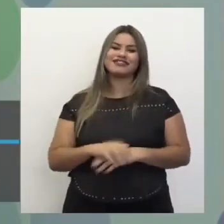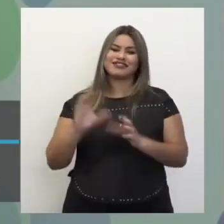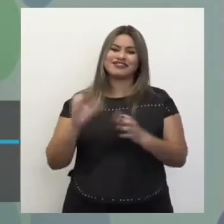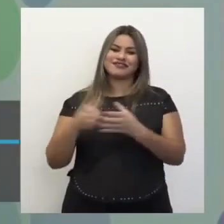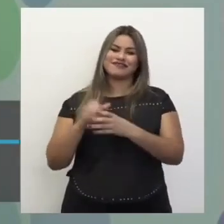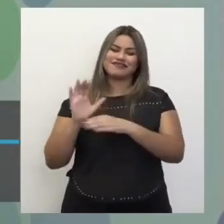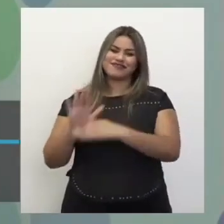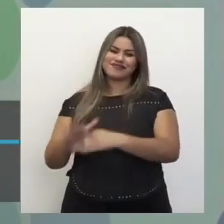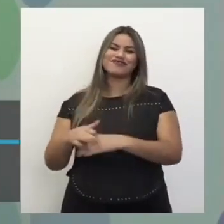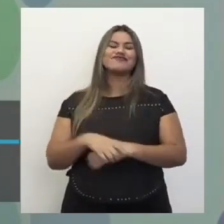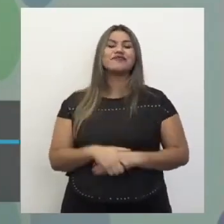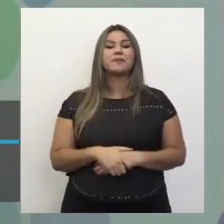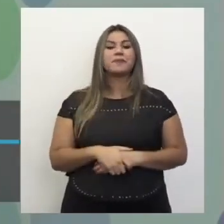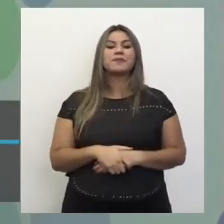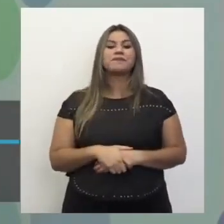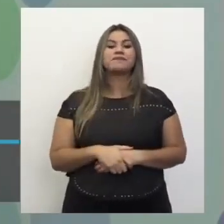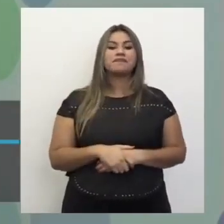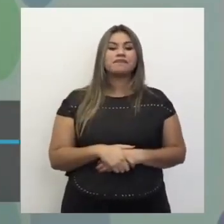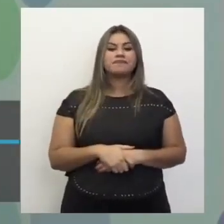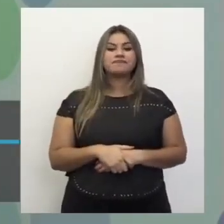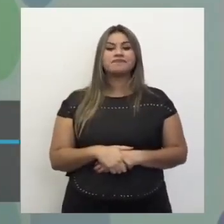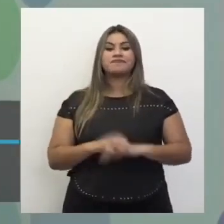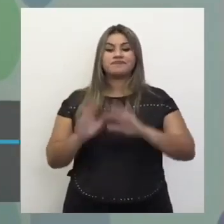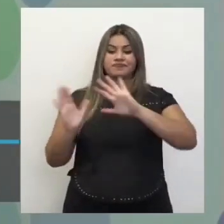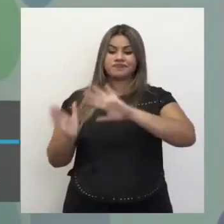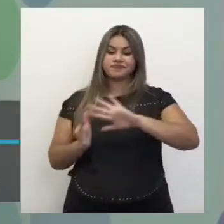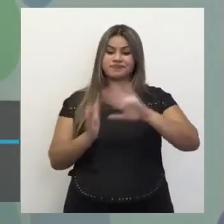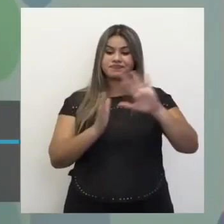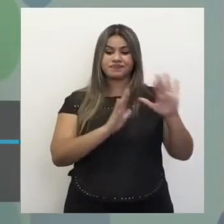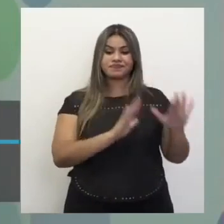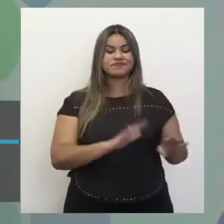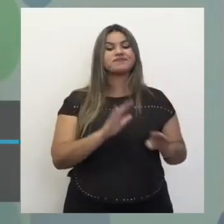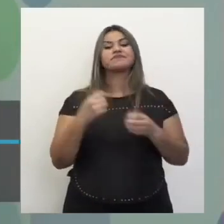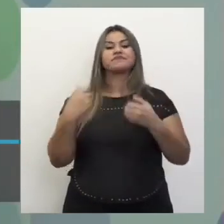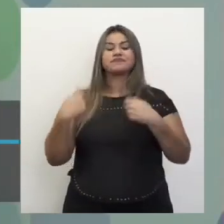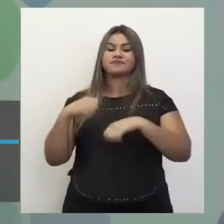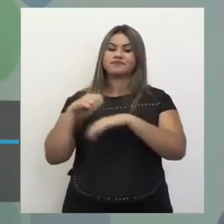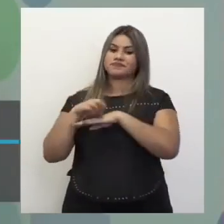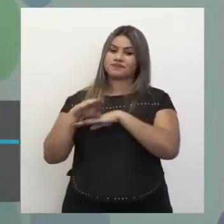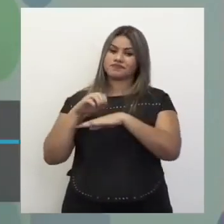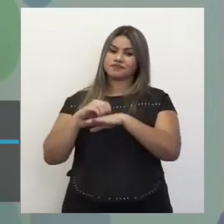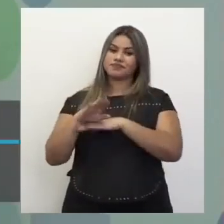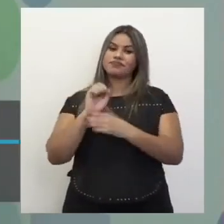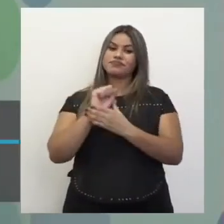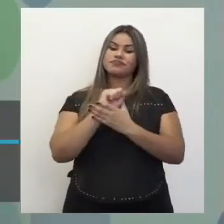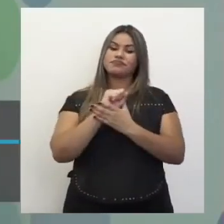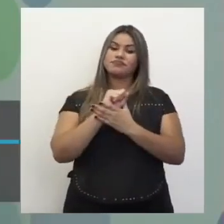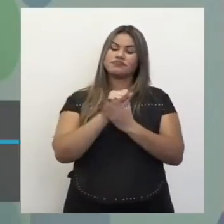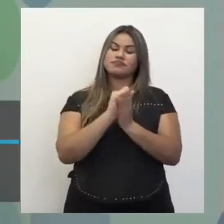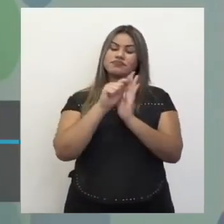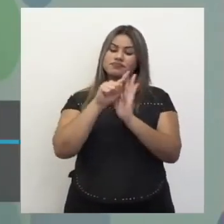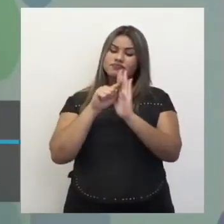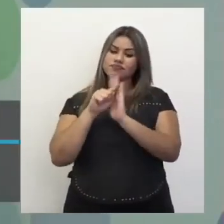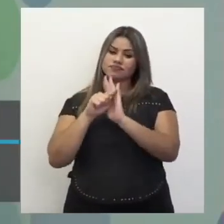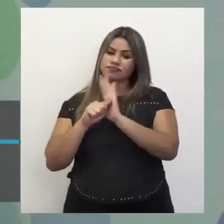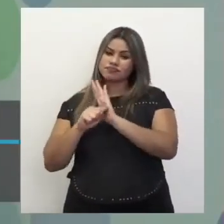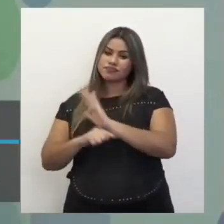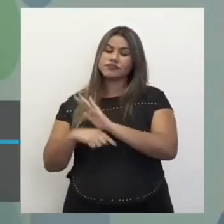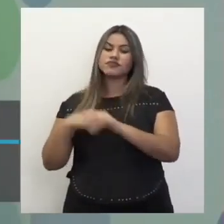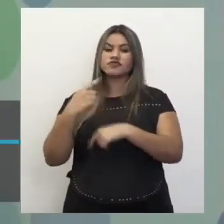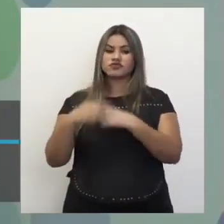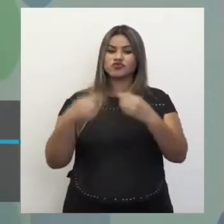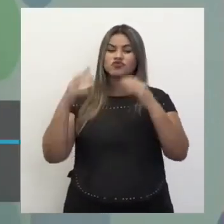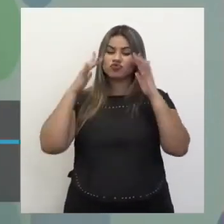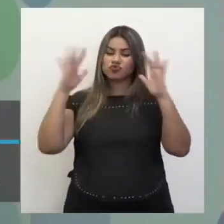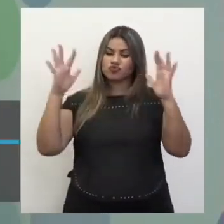pesquisa. Beleza, gente? Falado disso, eu quero deixar aqui com vocês algumas sugestões de pesquisa para a gente continuar a nossa reflexão, aquilo que a